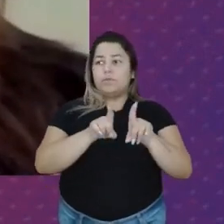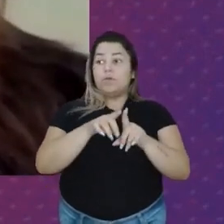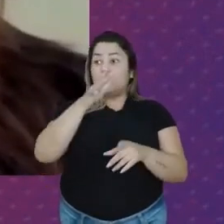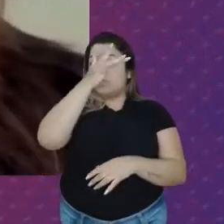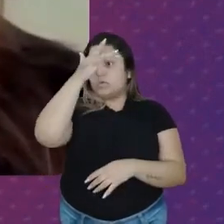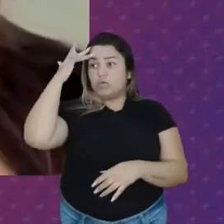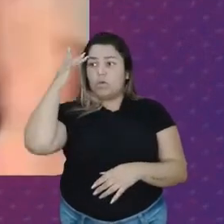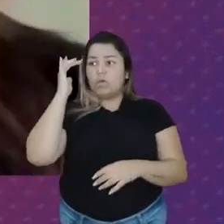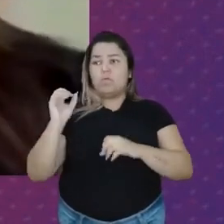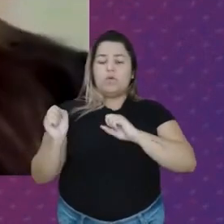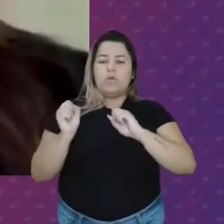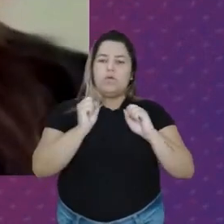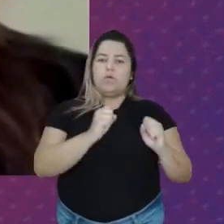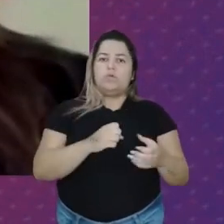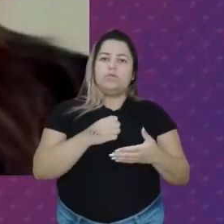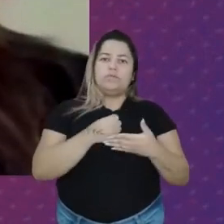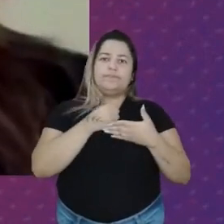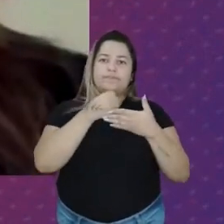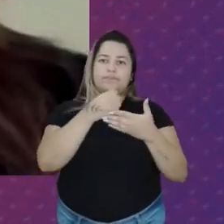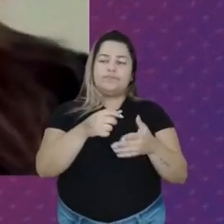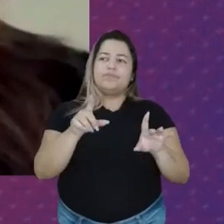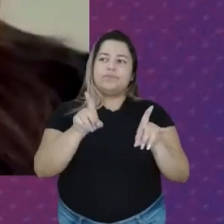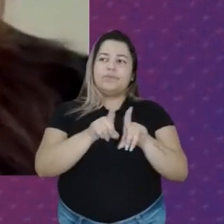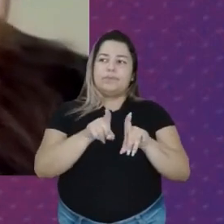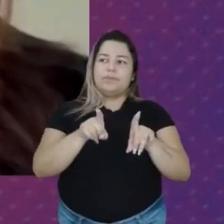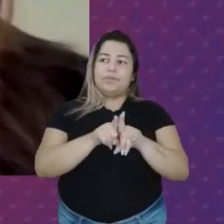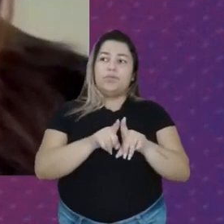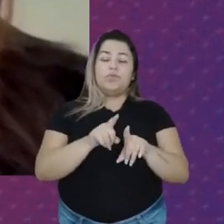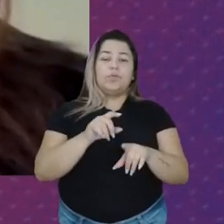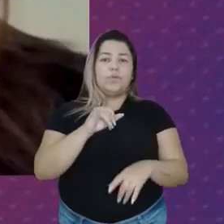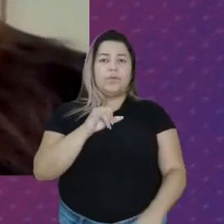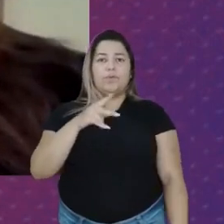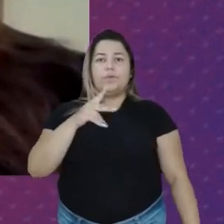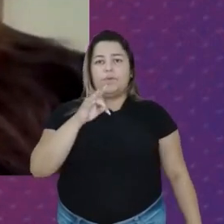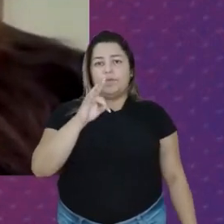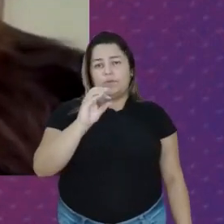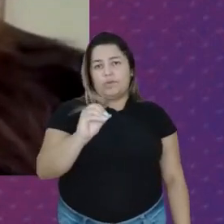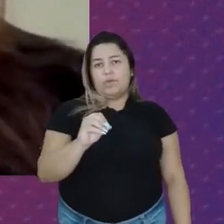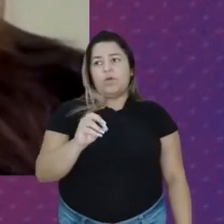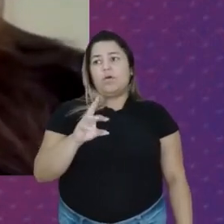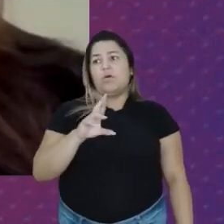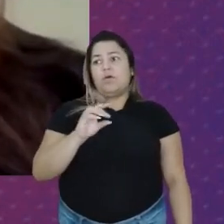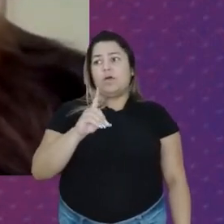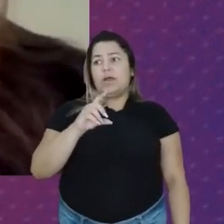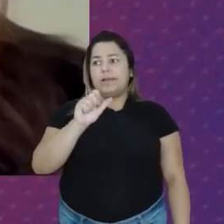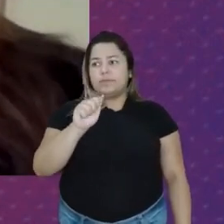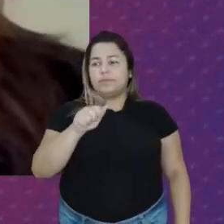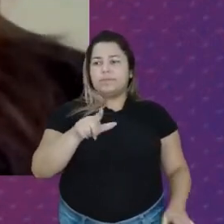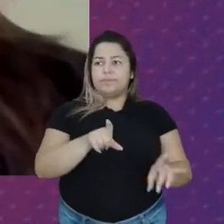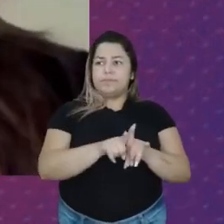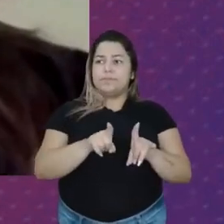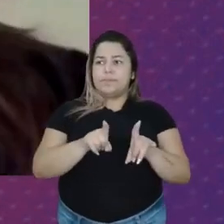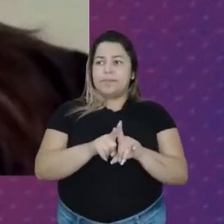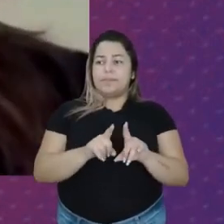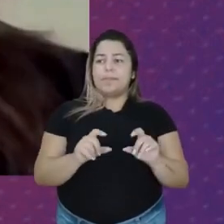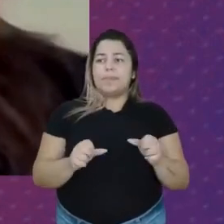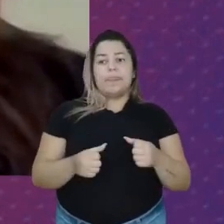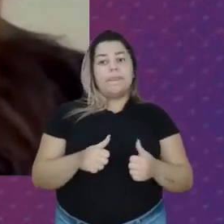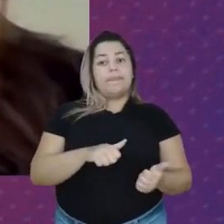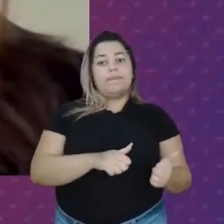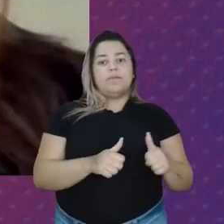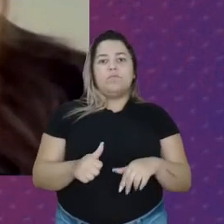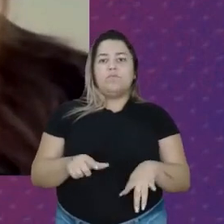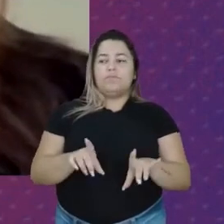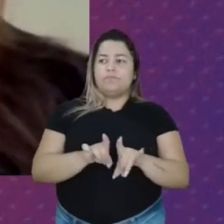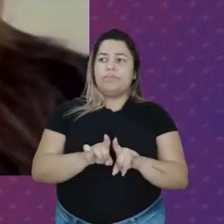física pode doar no máximo até 10% do que ela declarou no imposto de renda no ano anterior. Isso é uma forma aí de tentar equilibrar o